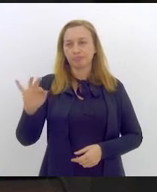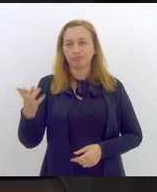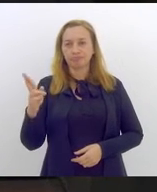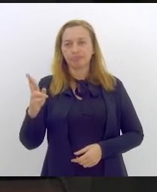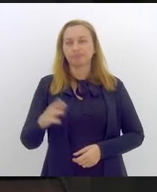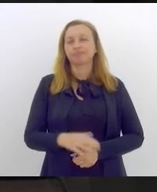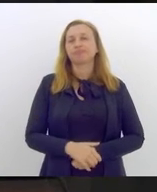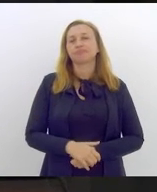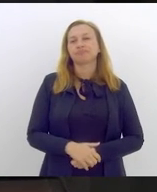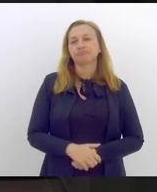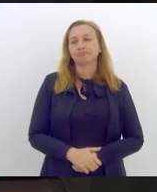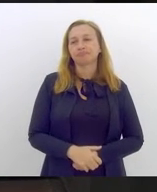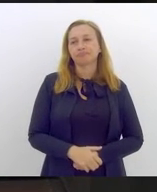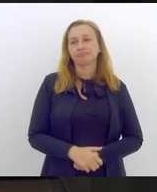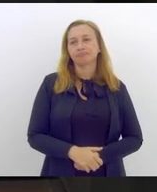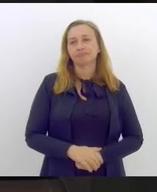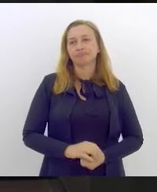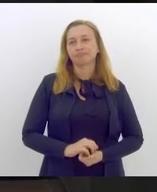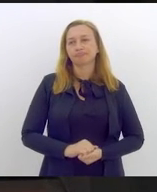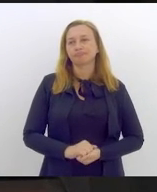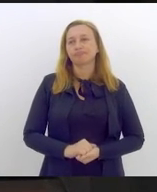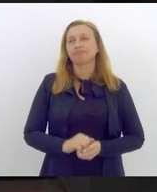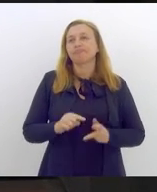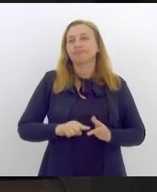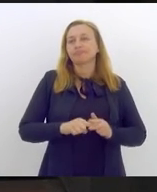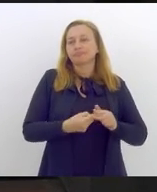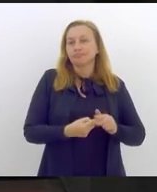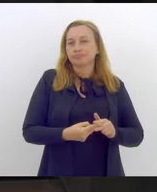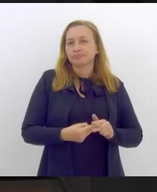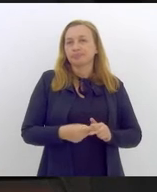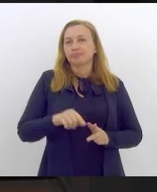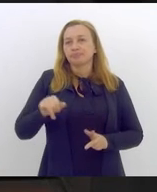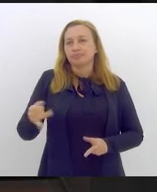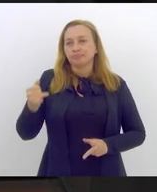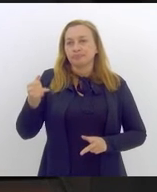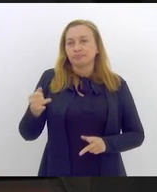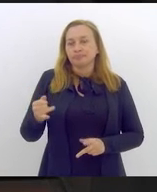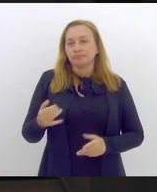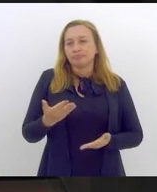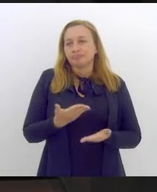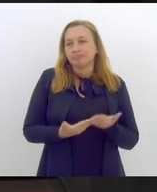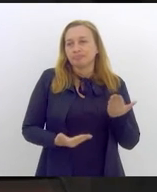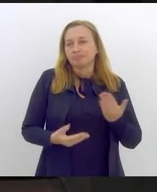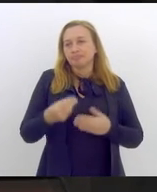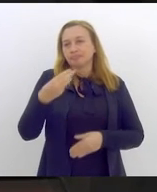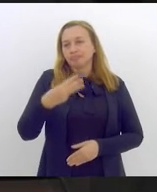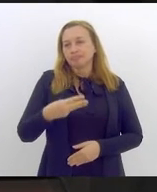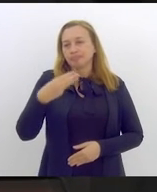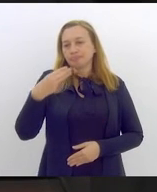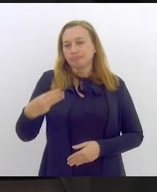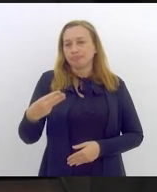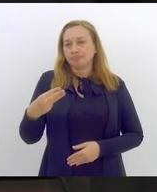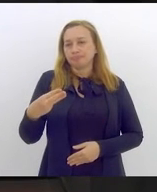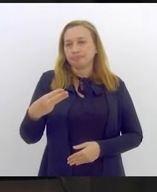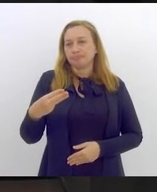de reais se corrigisse pela inflação é uma perda de 33